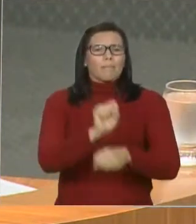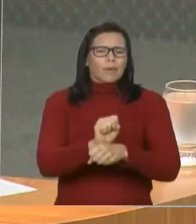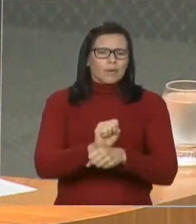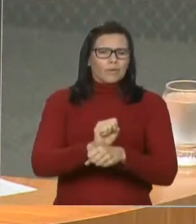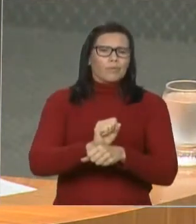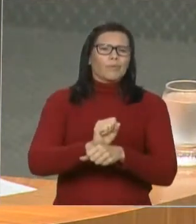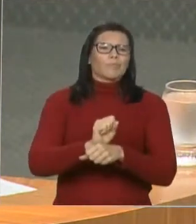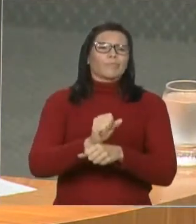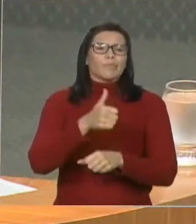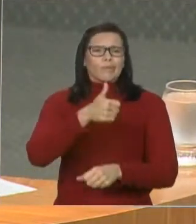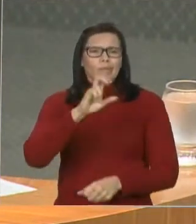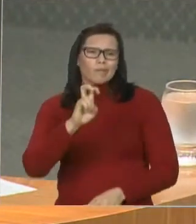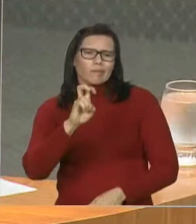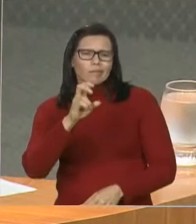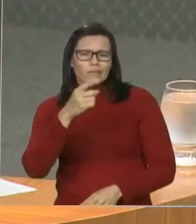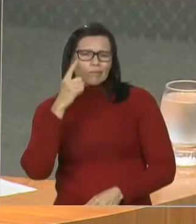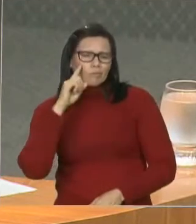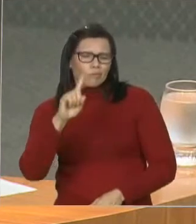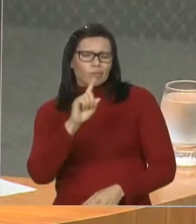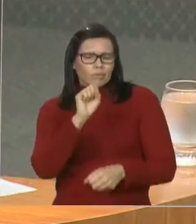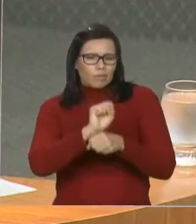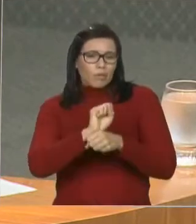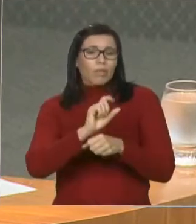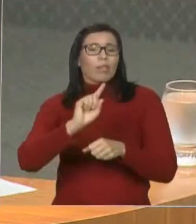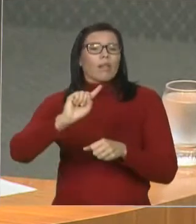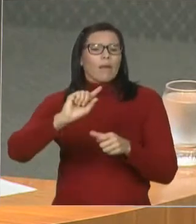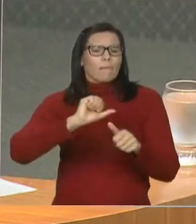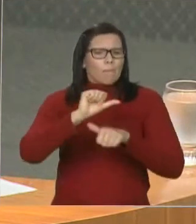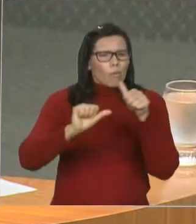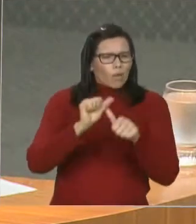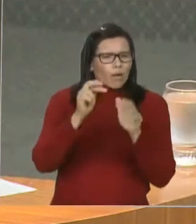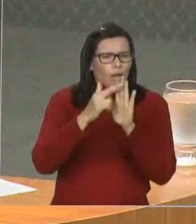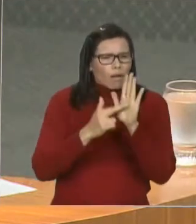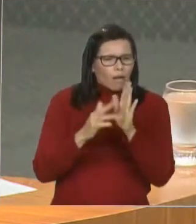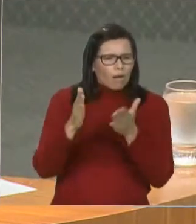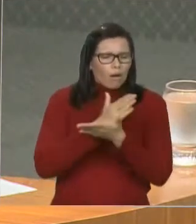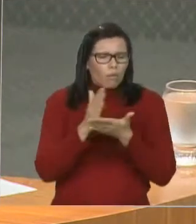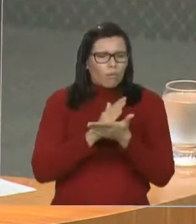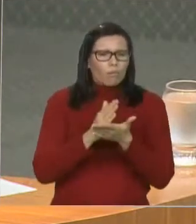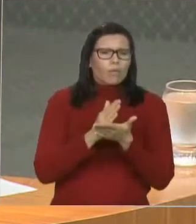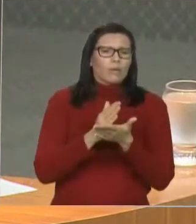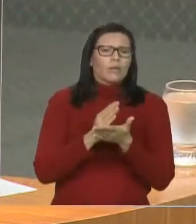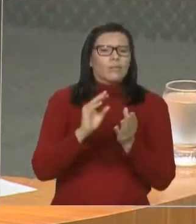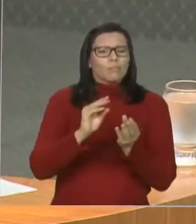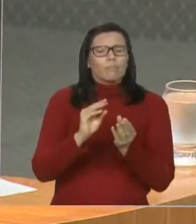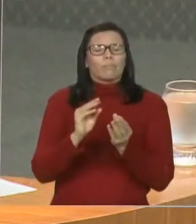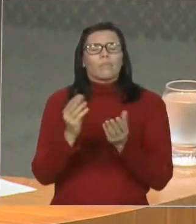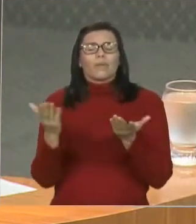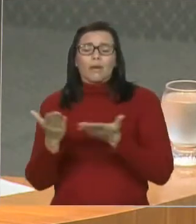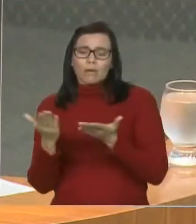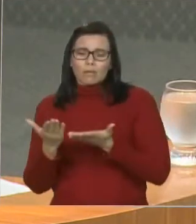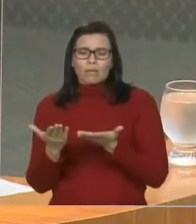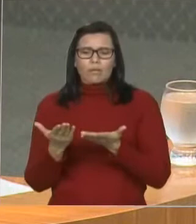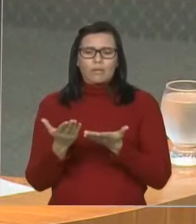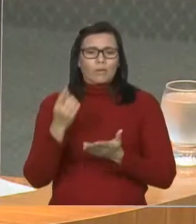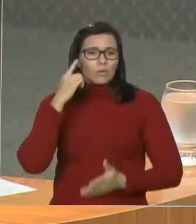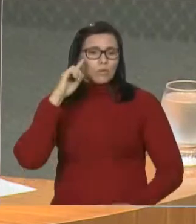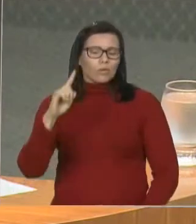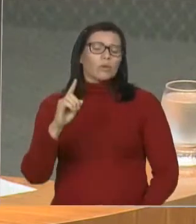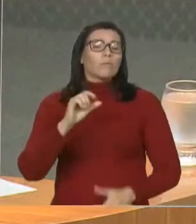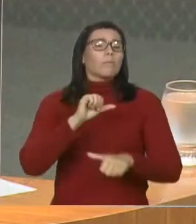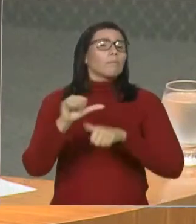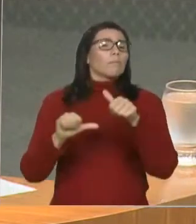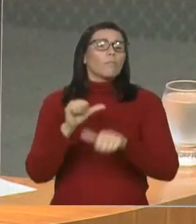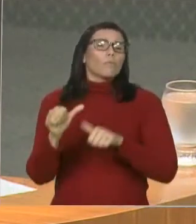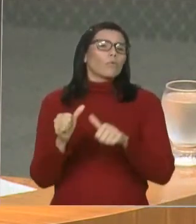e a data da prova que estava prevista para o dia 21 de janeiro, veio com uma alteração para o dia 28 de janeiro.